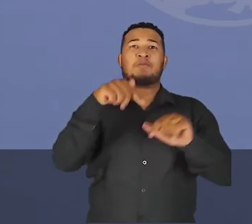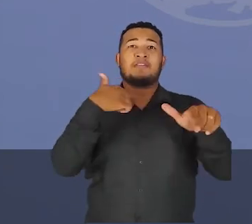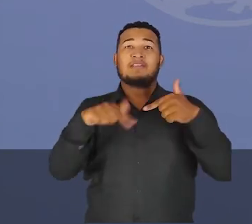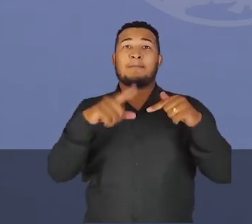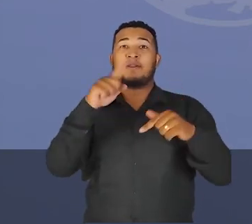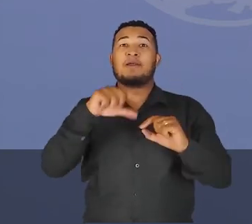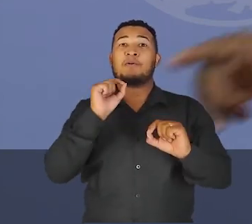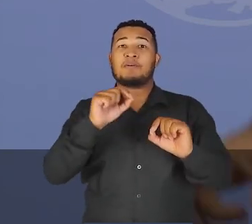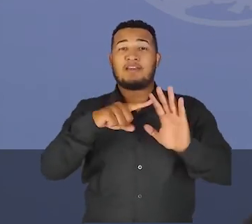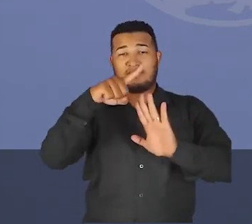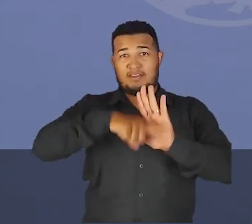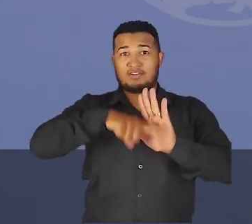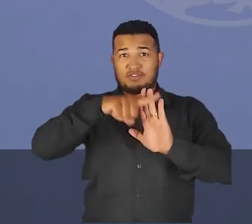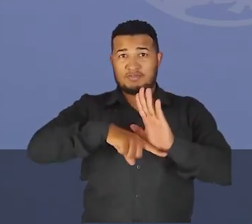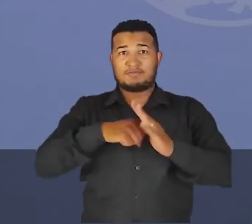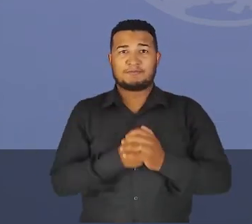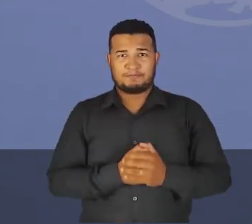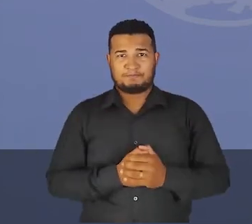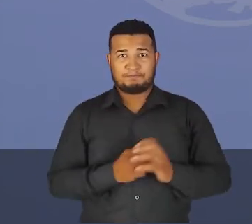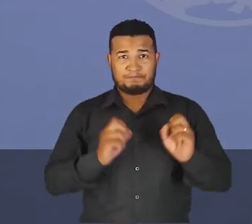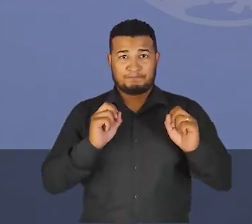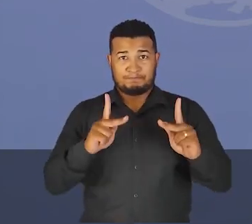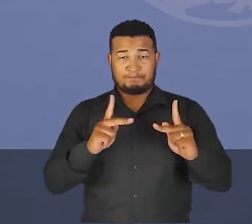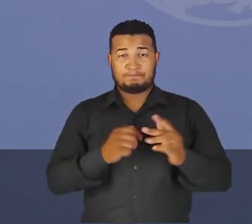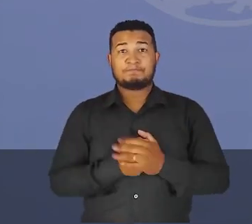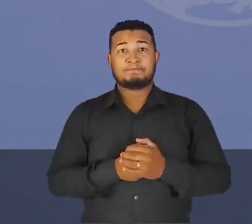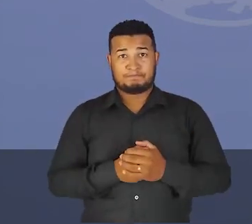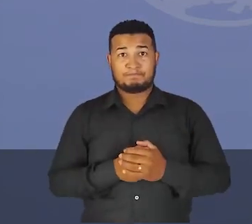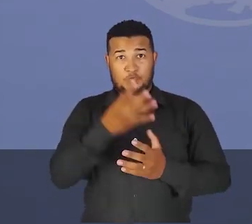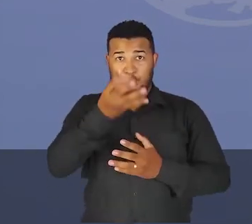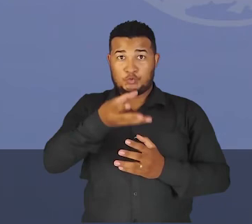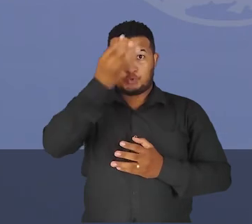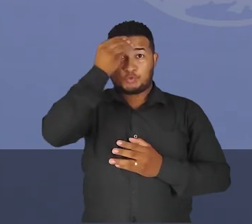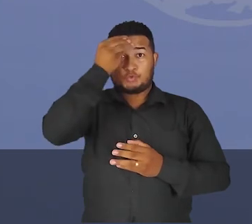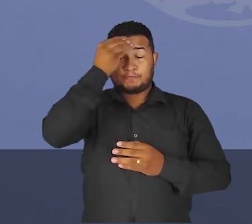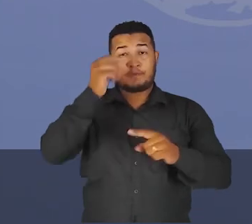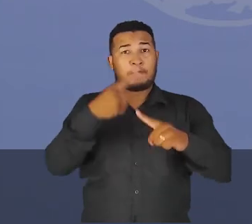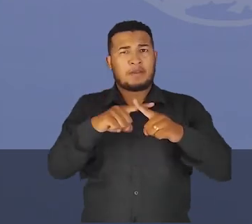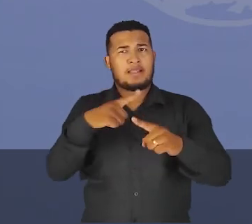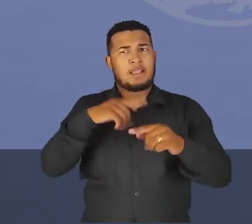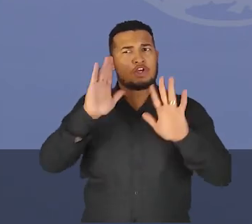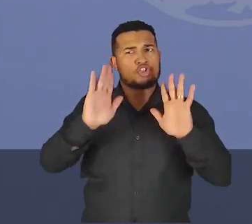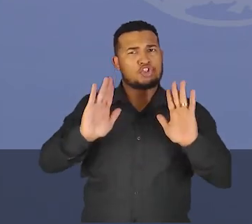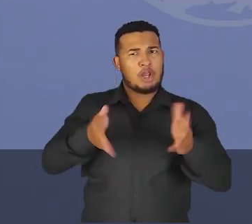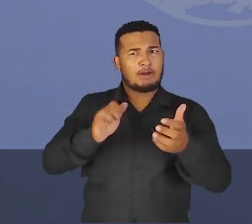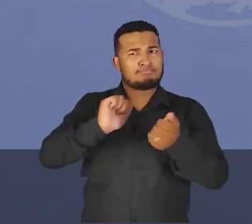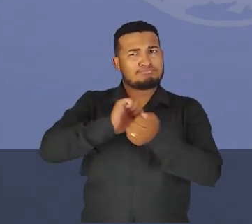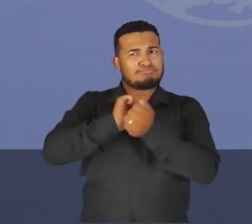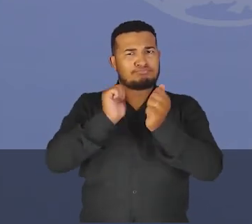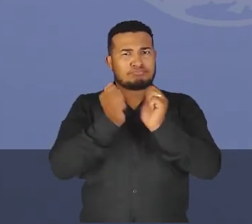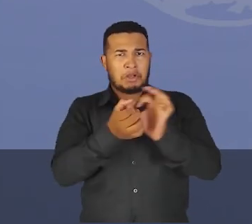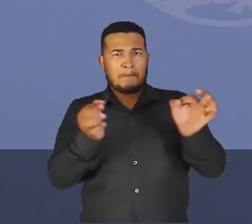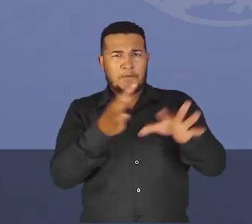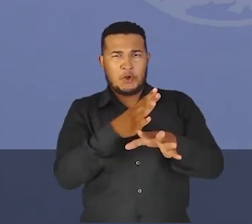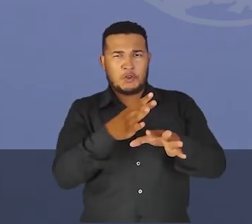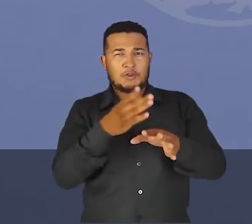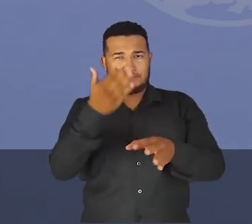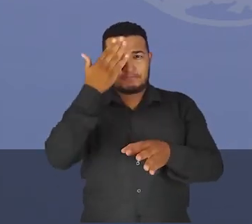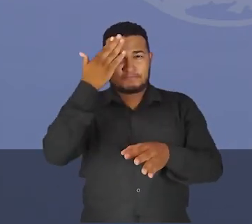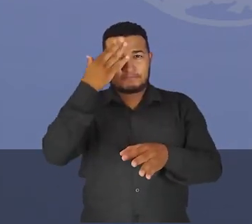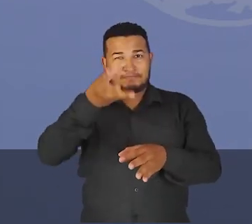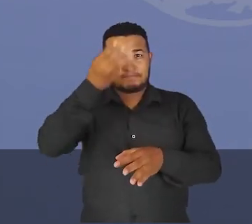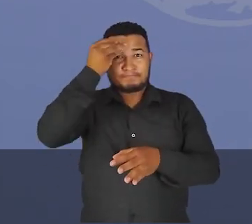trabalho vai ter sinal negativo. Beleza? Fazendo este ajuste, vamos para mais um slide.